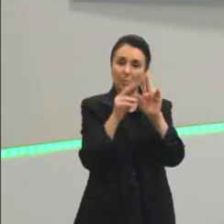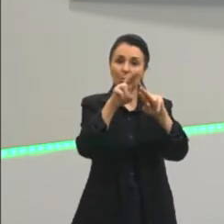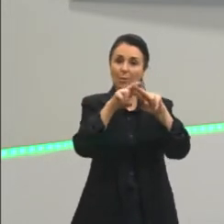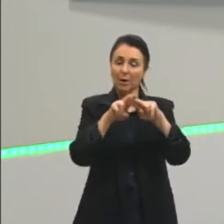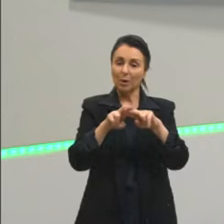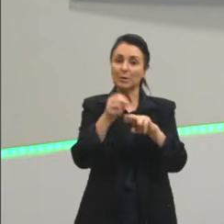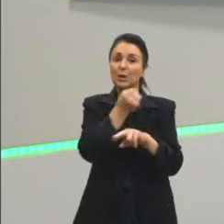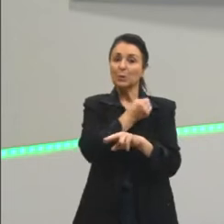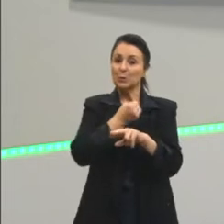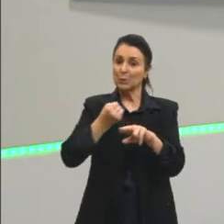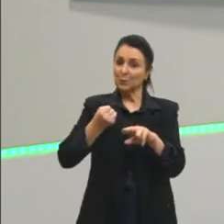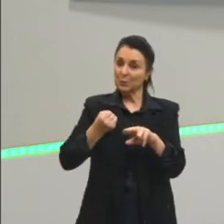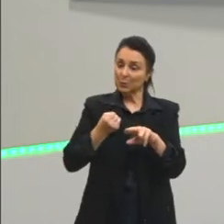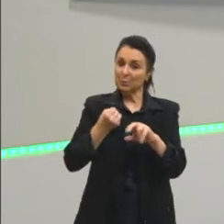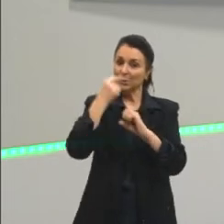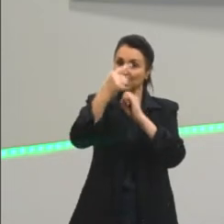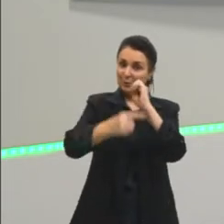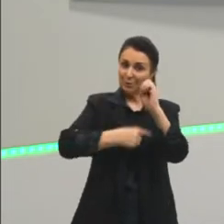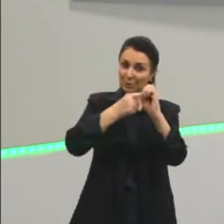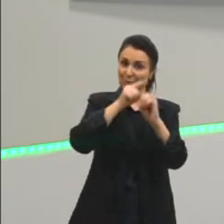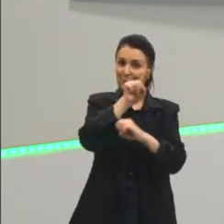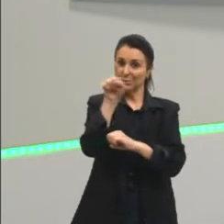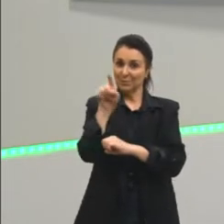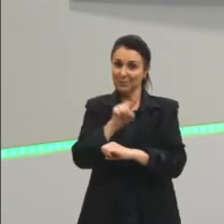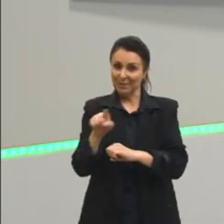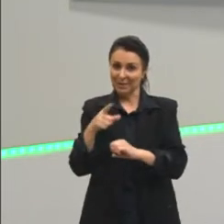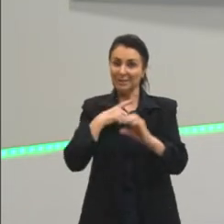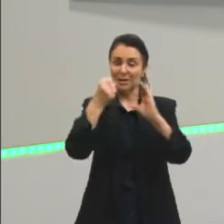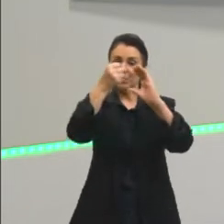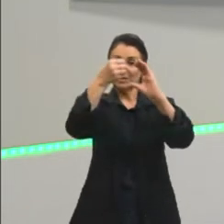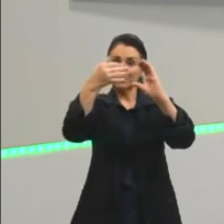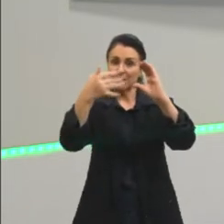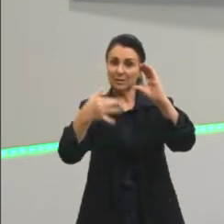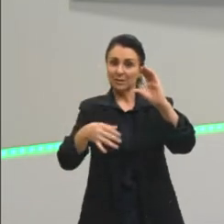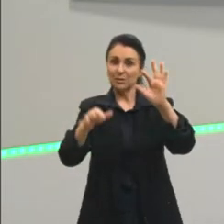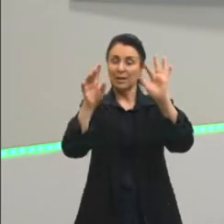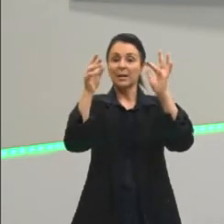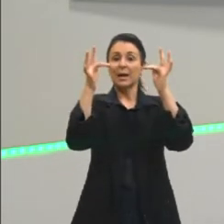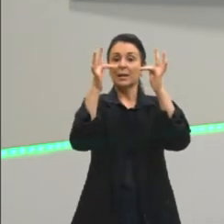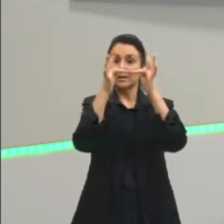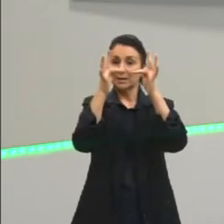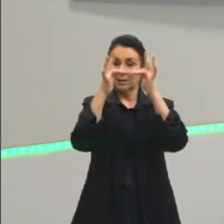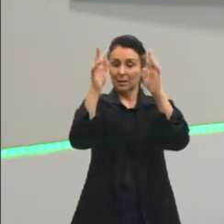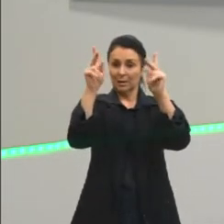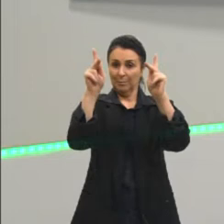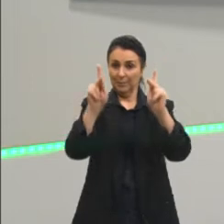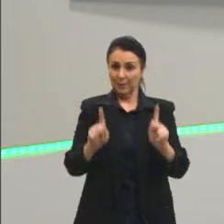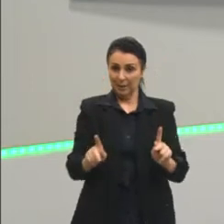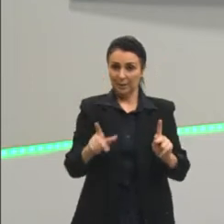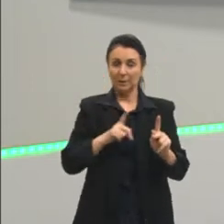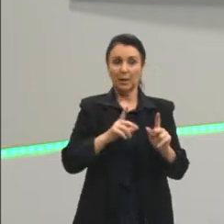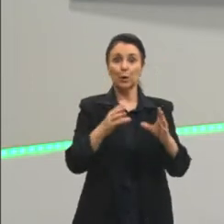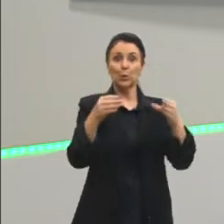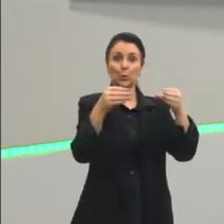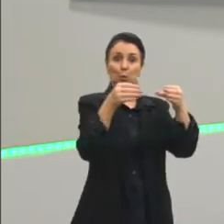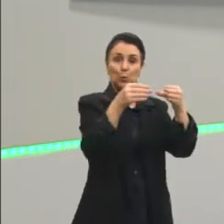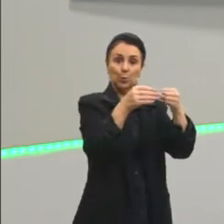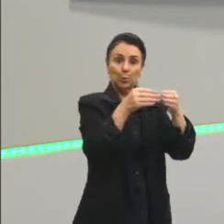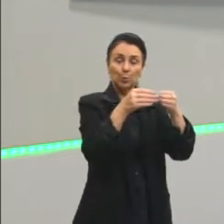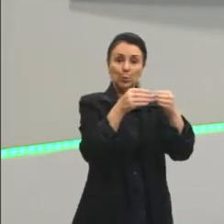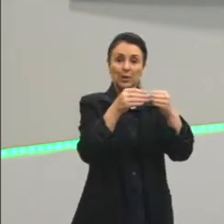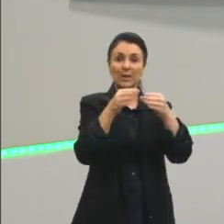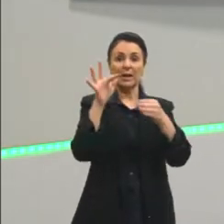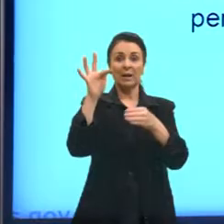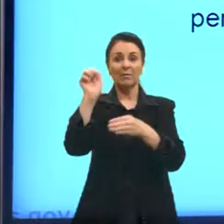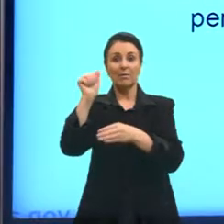do número atômico Porque também tem essa característica na tabela naquele estão separados agrupados pelas famílias ou grupos né que a gente vai entender